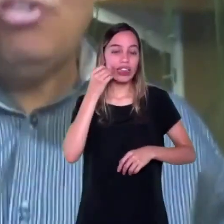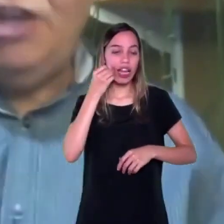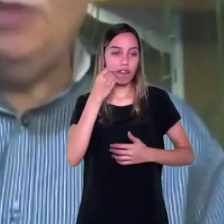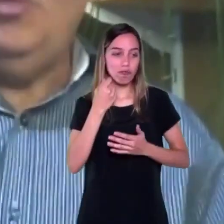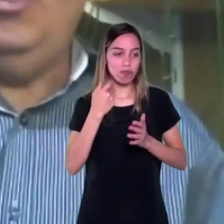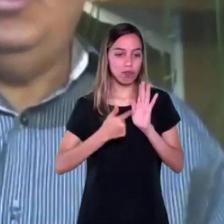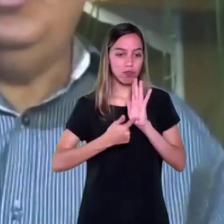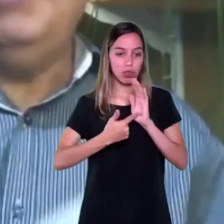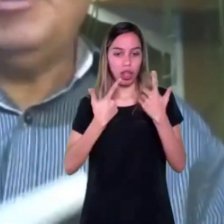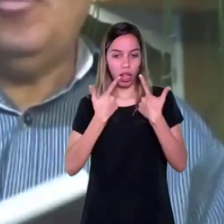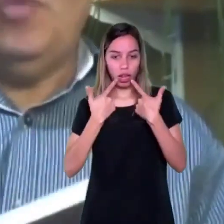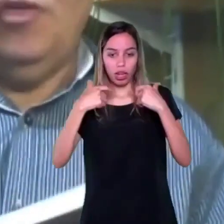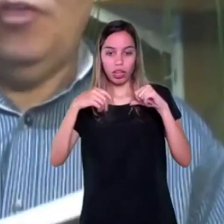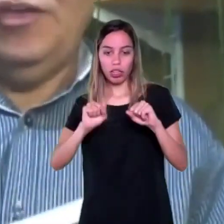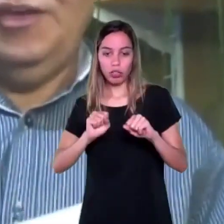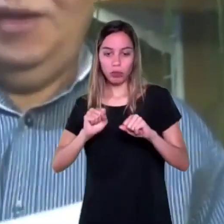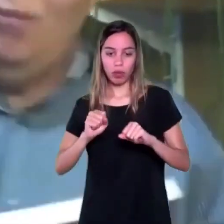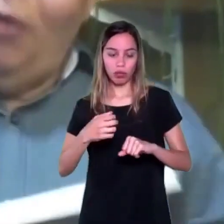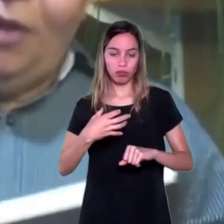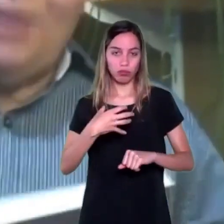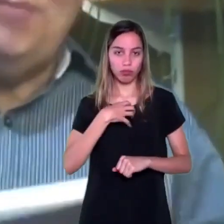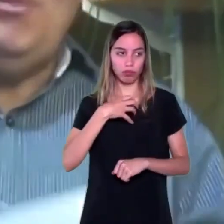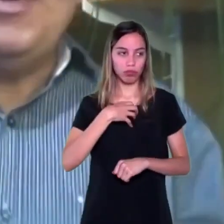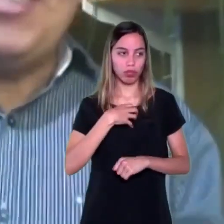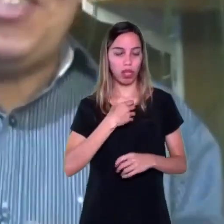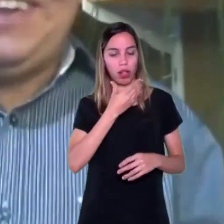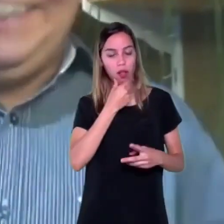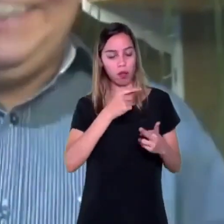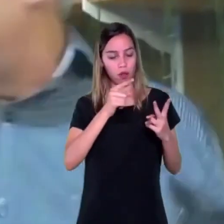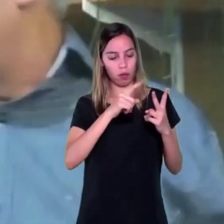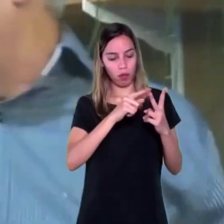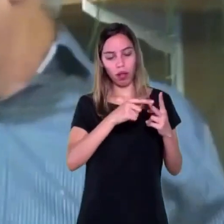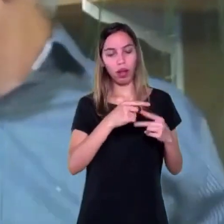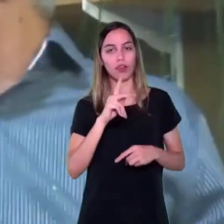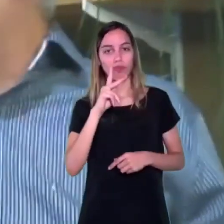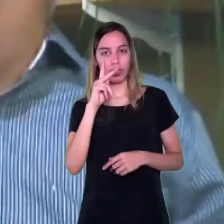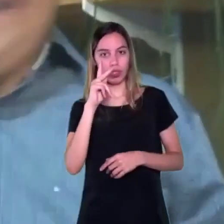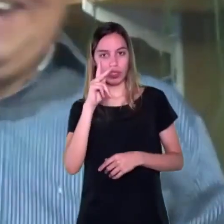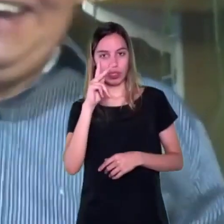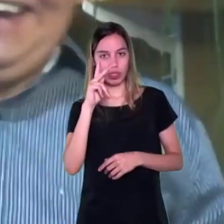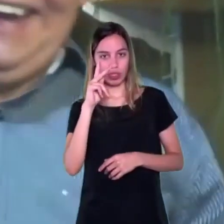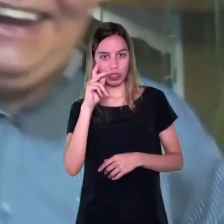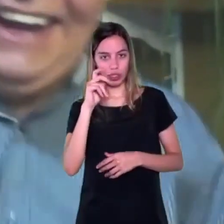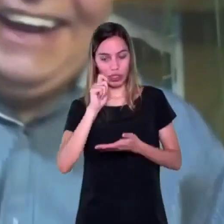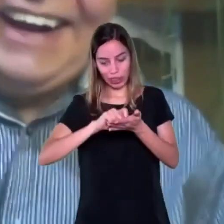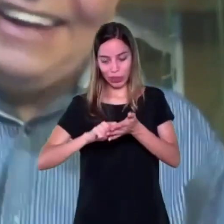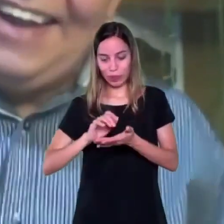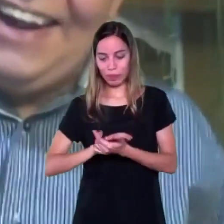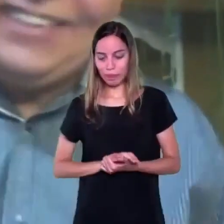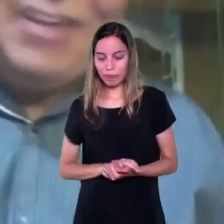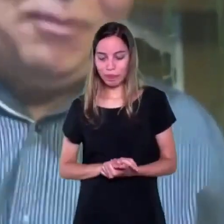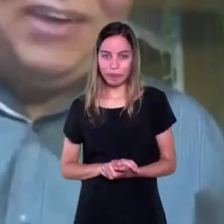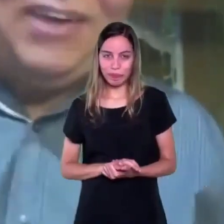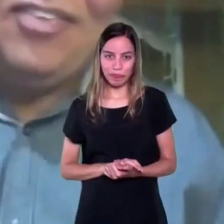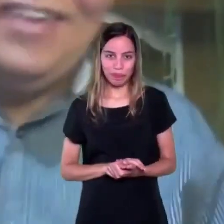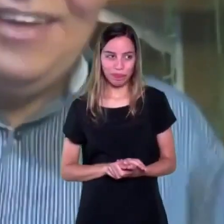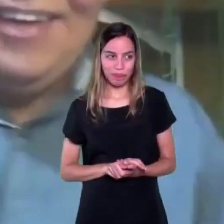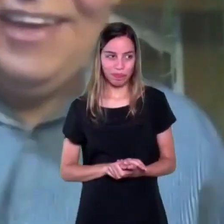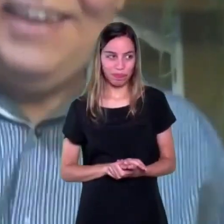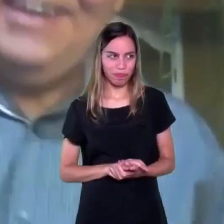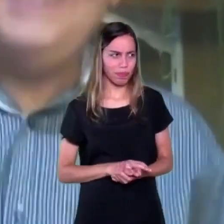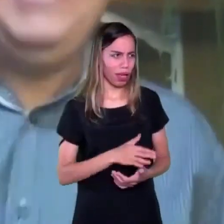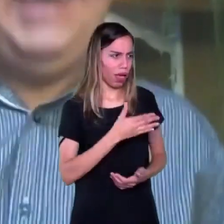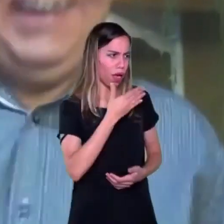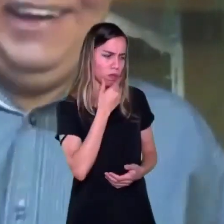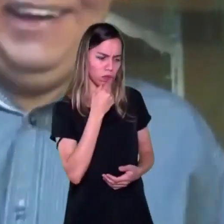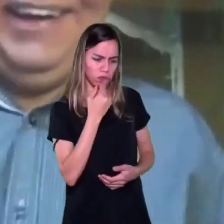o estilo do Guimarães Rosa, embora um pouco distante até. Claro. Claro, Guimarães é o